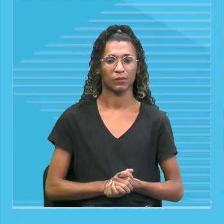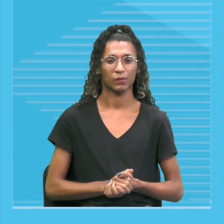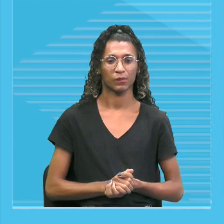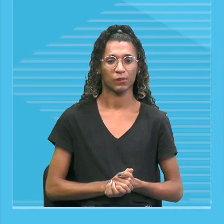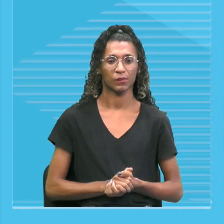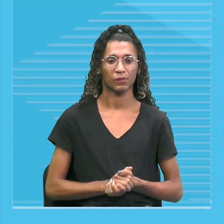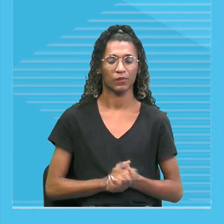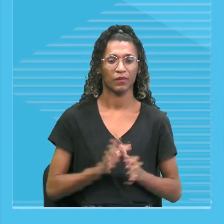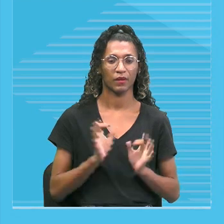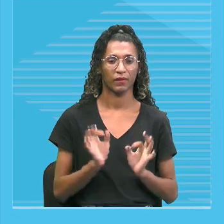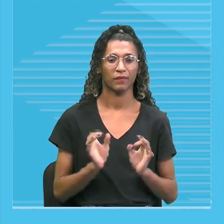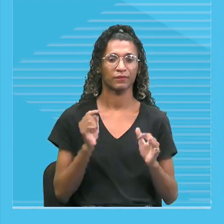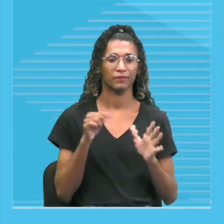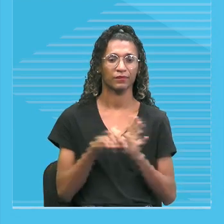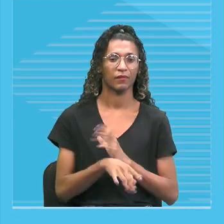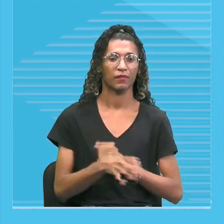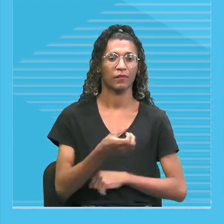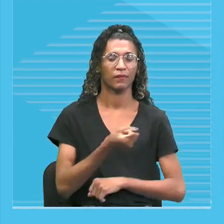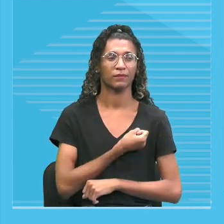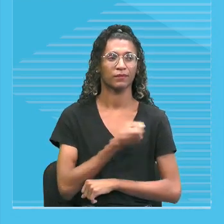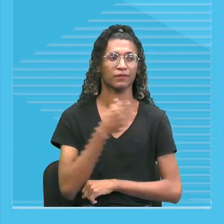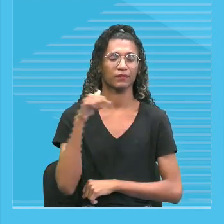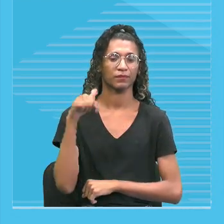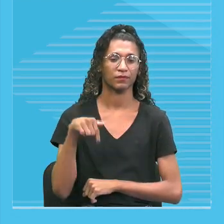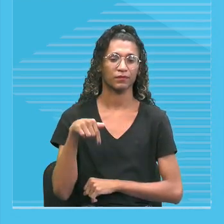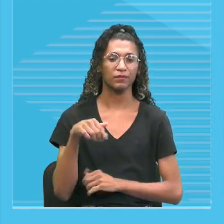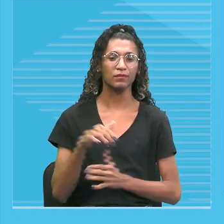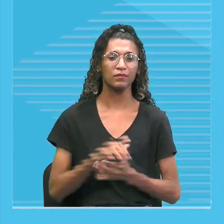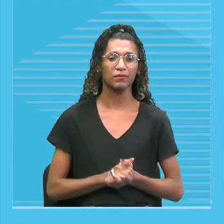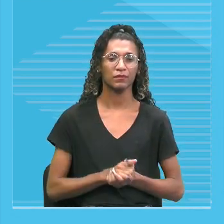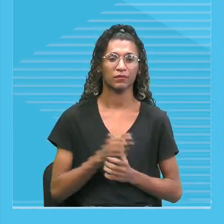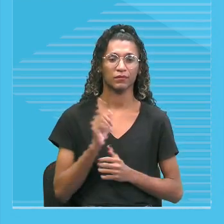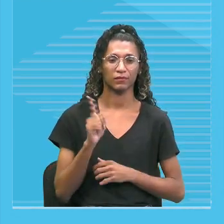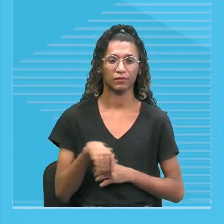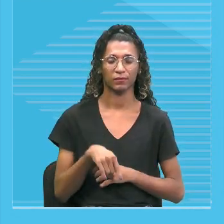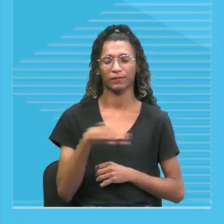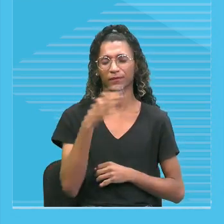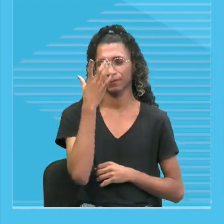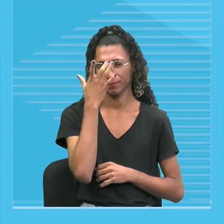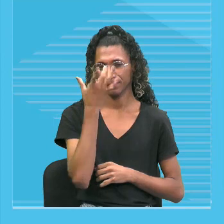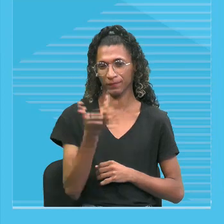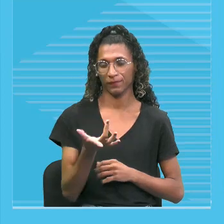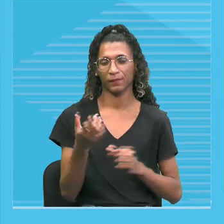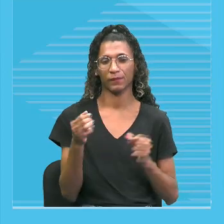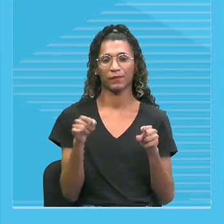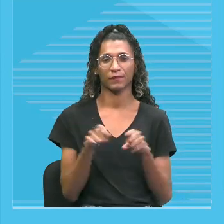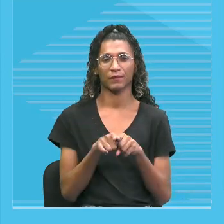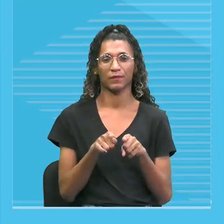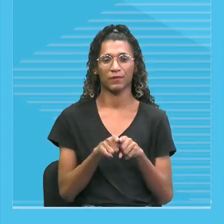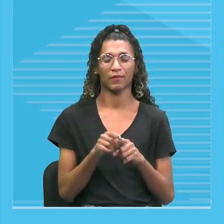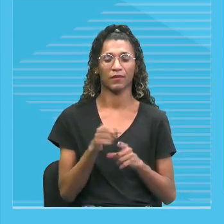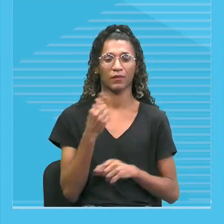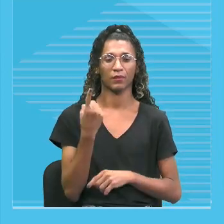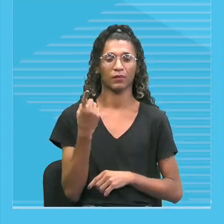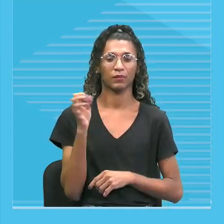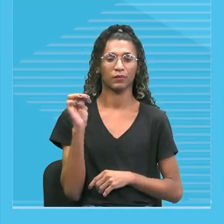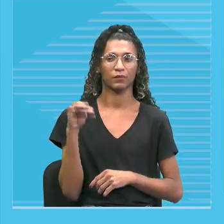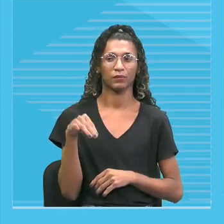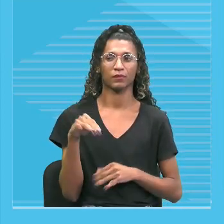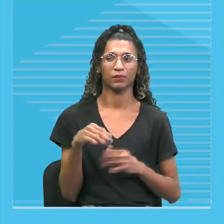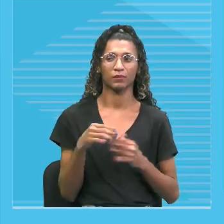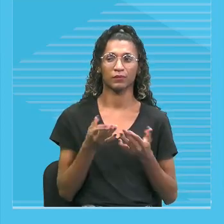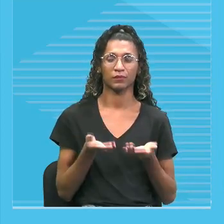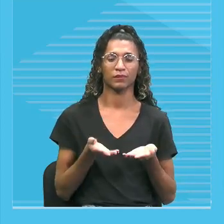pronto questão 7 Essa é tranquila já que você vai marcar para gente